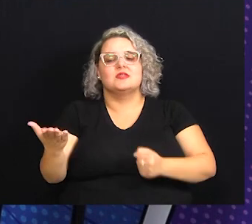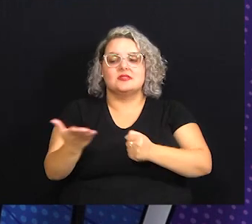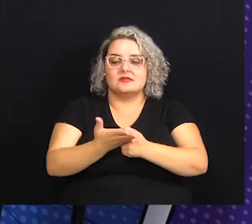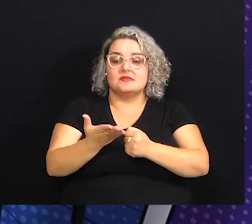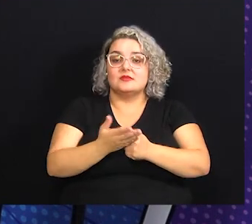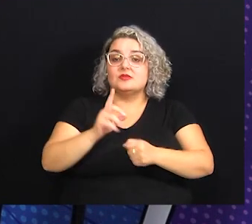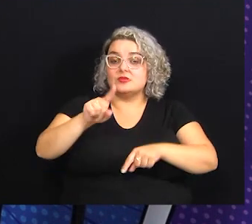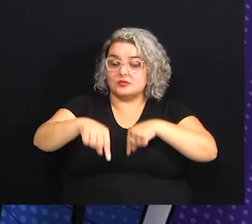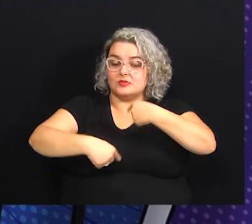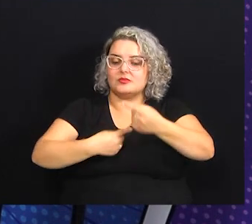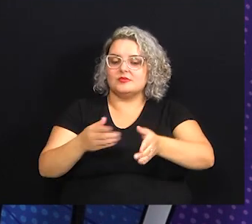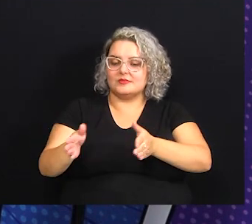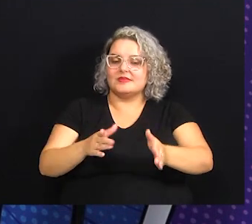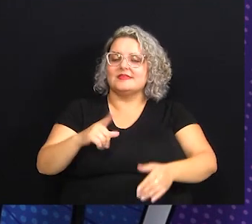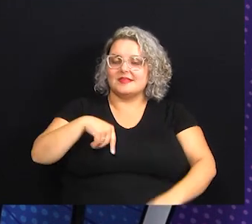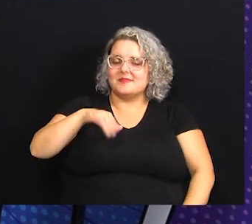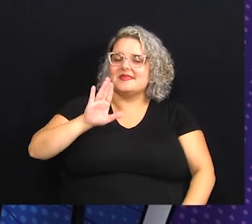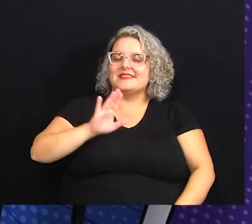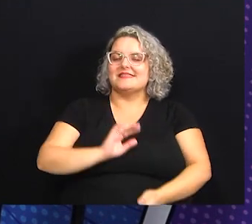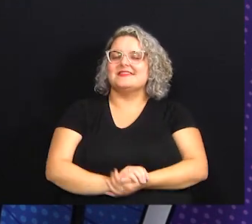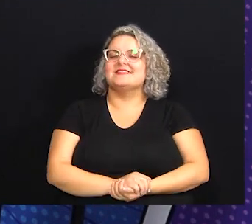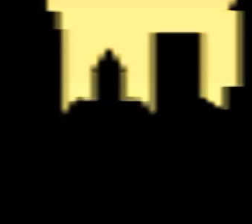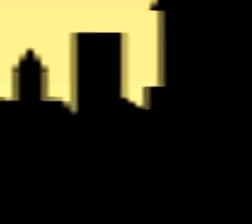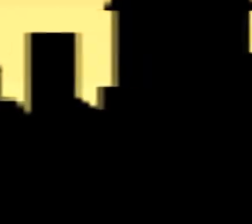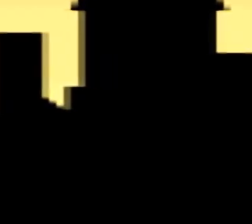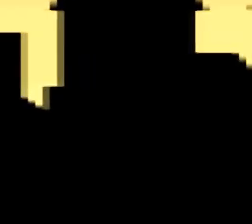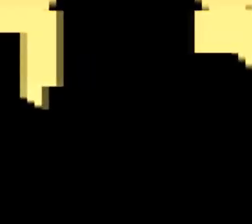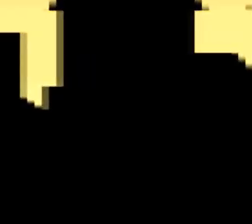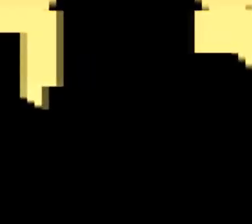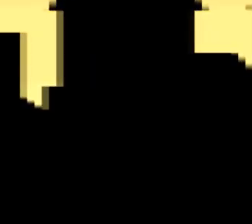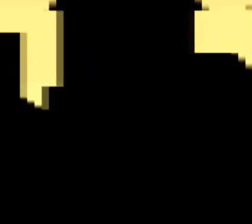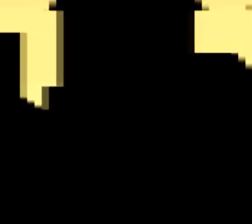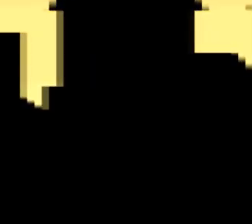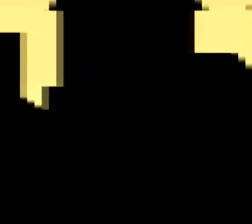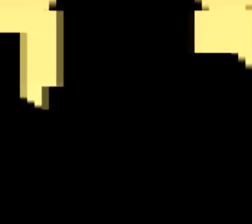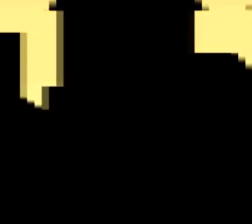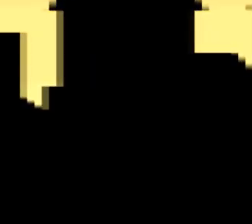rápido intervalo e no próximo bloco tem muito mais.